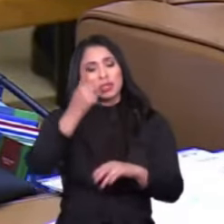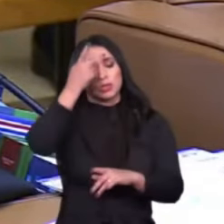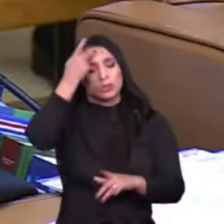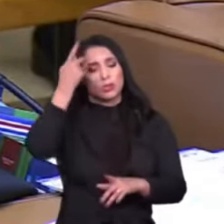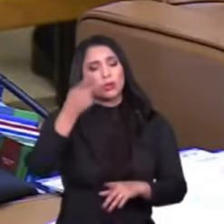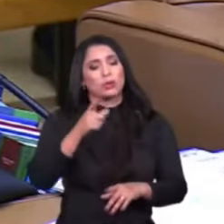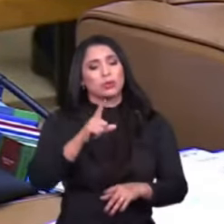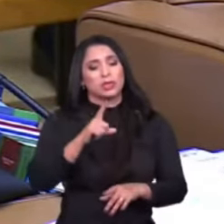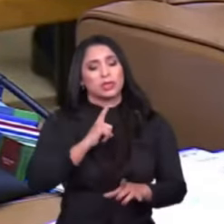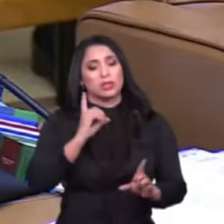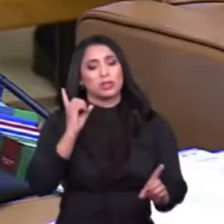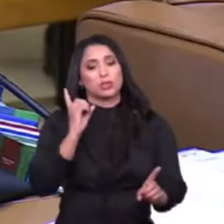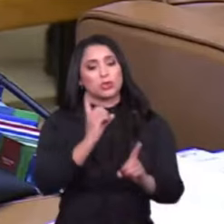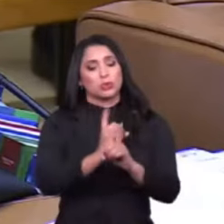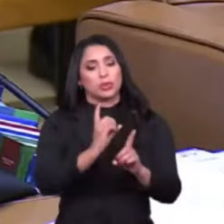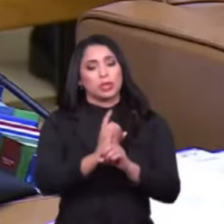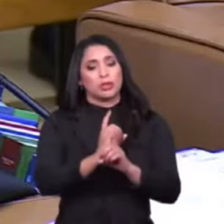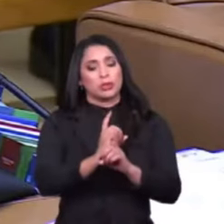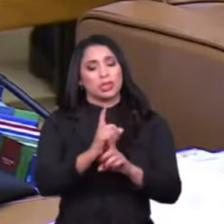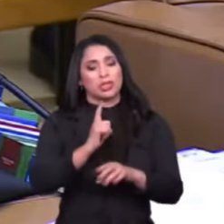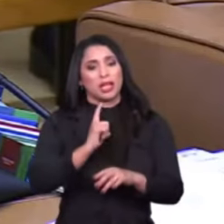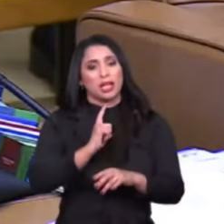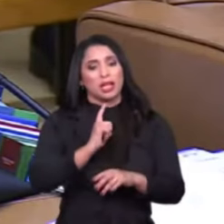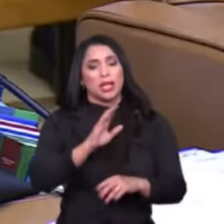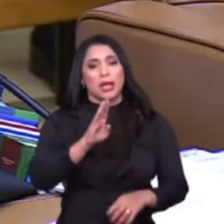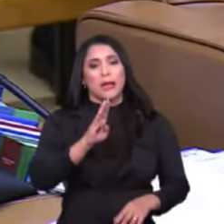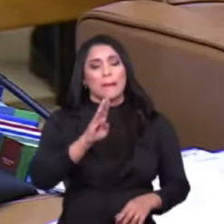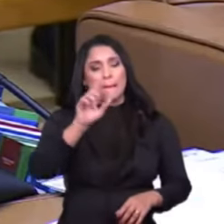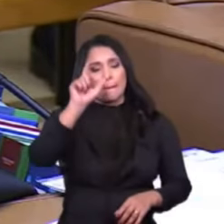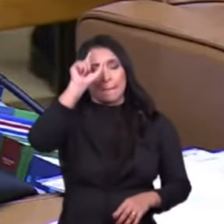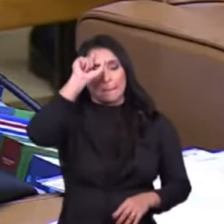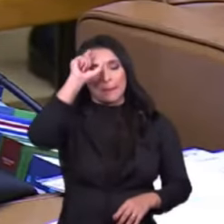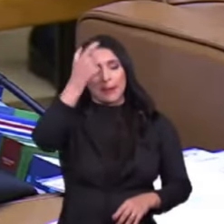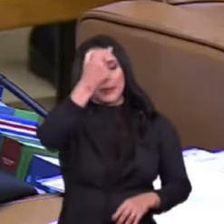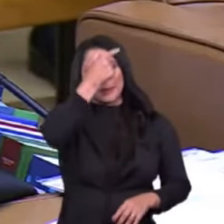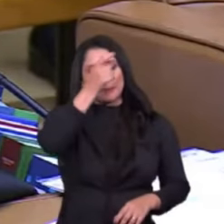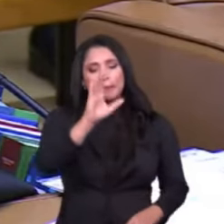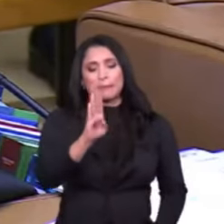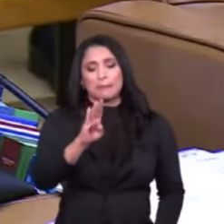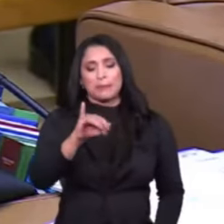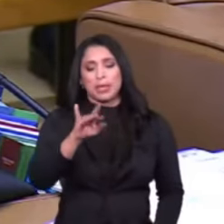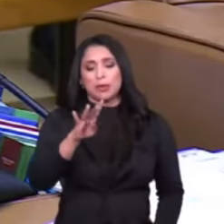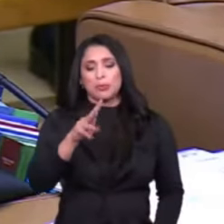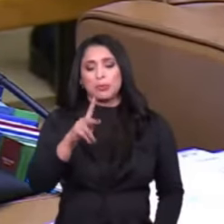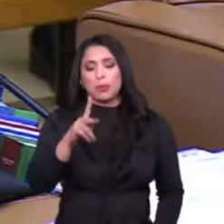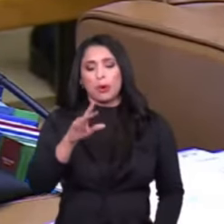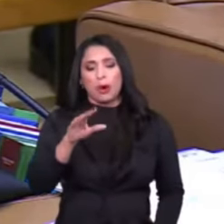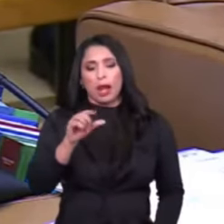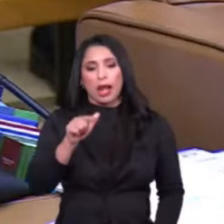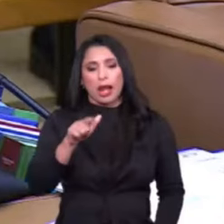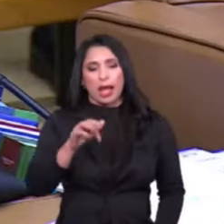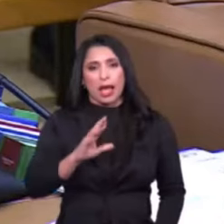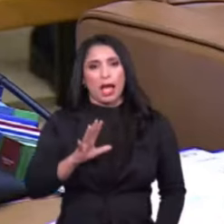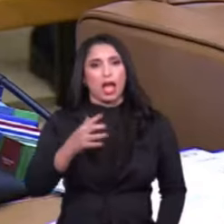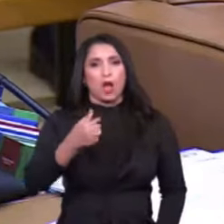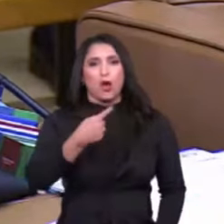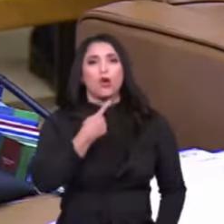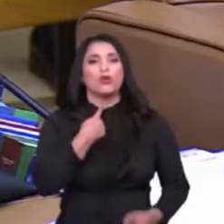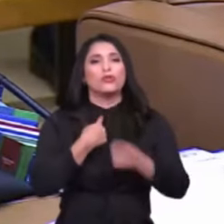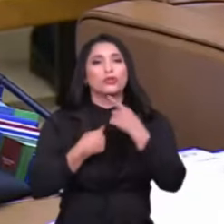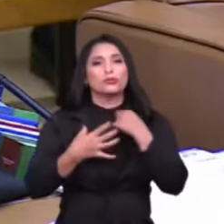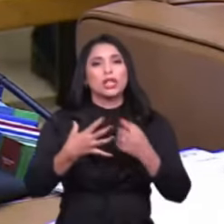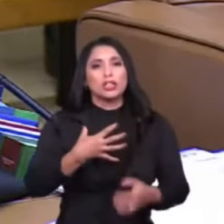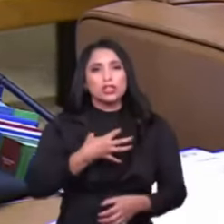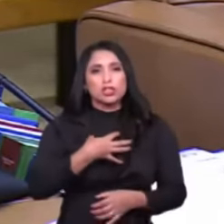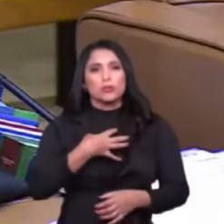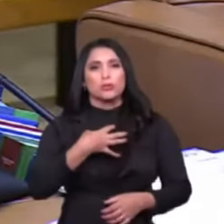diagnosticados com transtorno afetivo bipolar, incidência aumentada de ideação suicida e alta incidência de tentativas